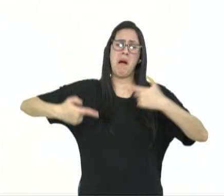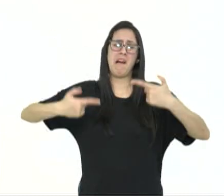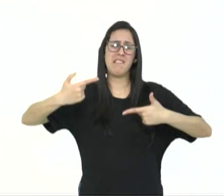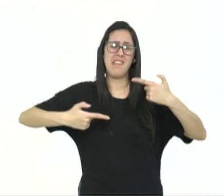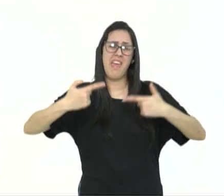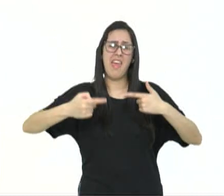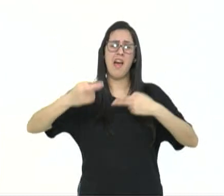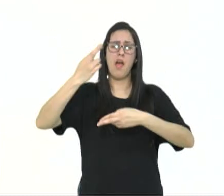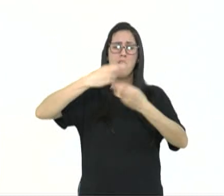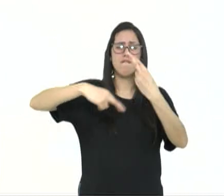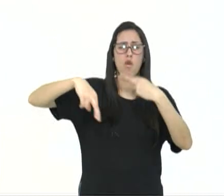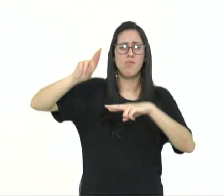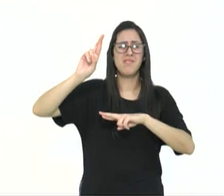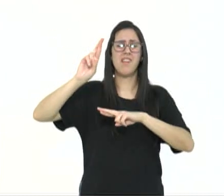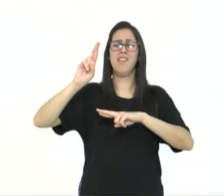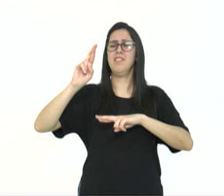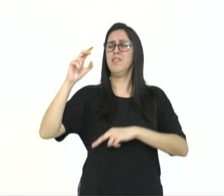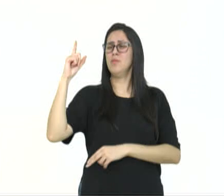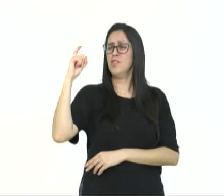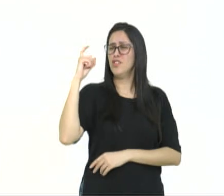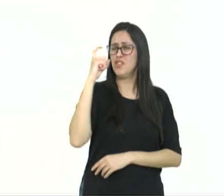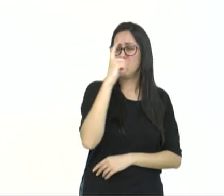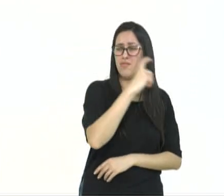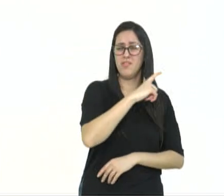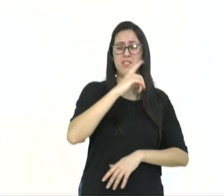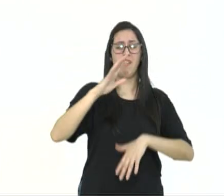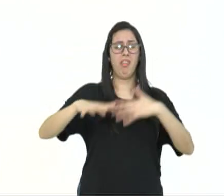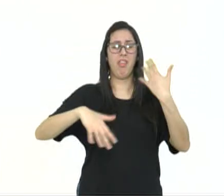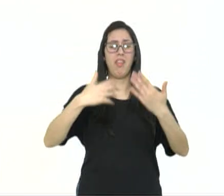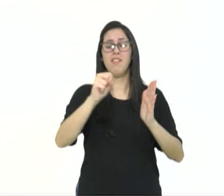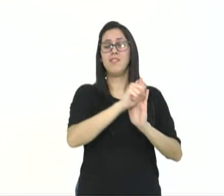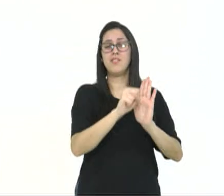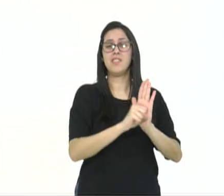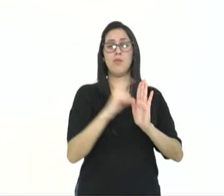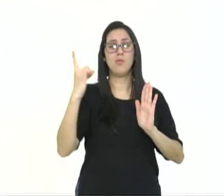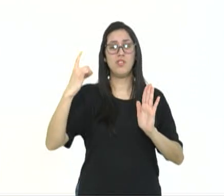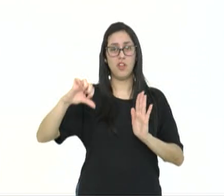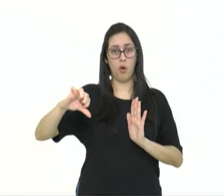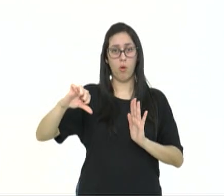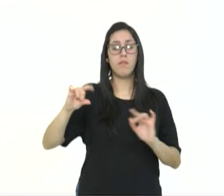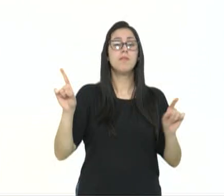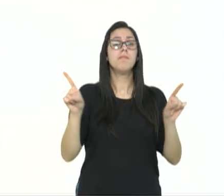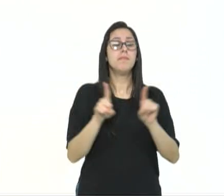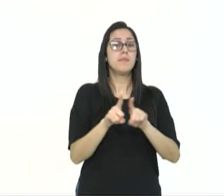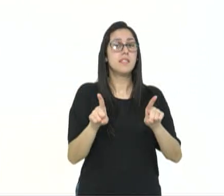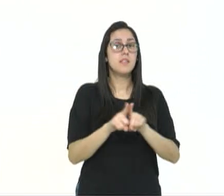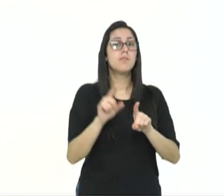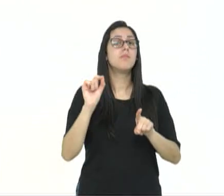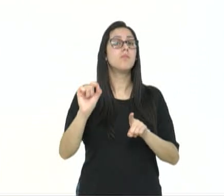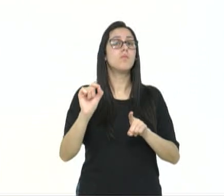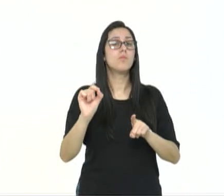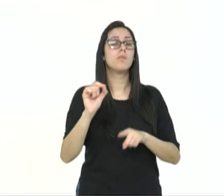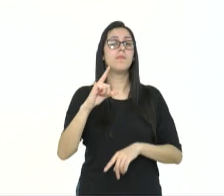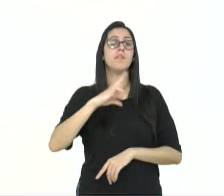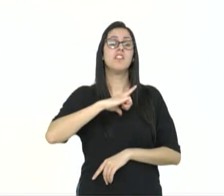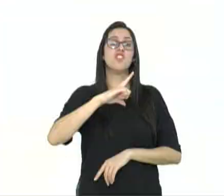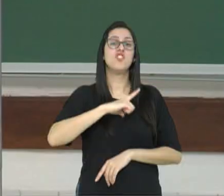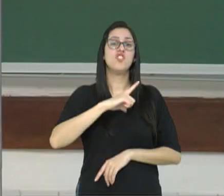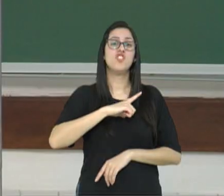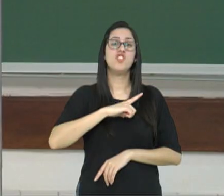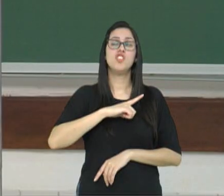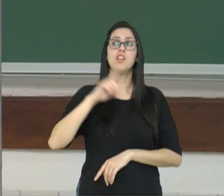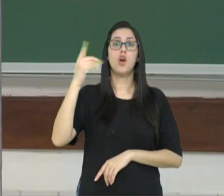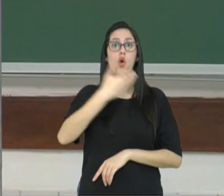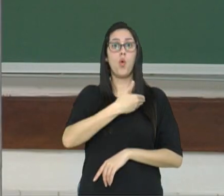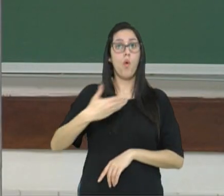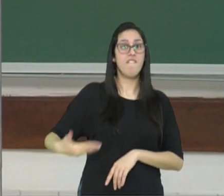guerras, revoluções que vão ocorrer ao longo do século XIX na Europa. E também a grande propaganda do